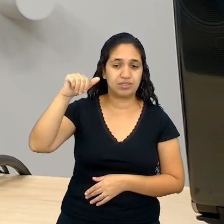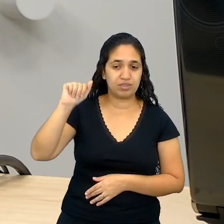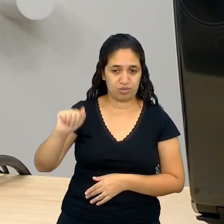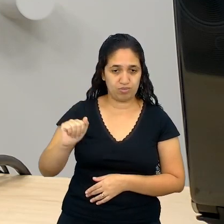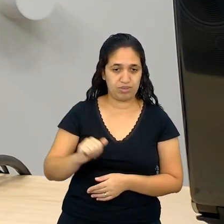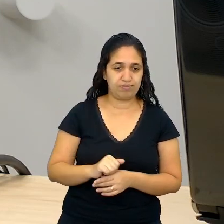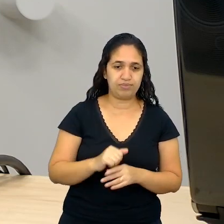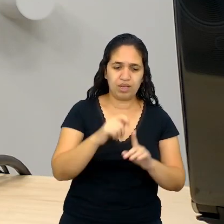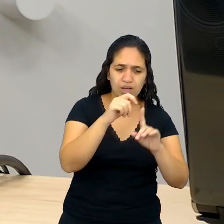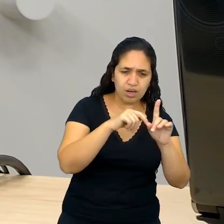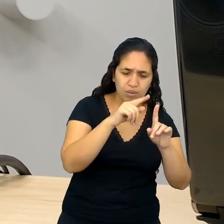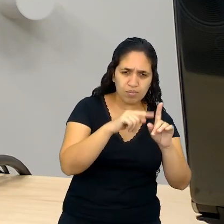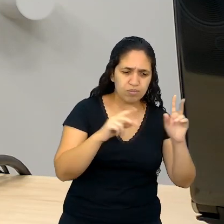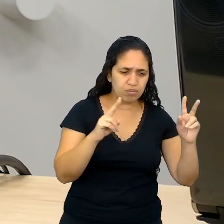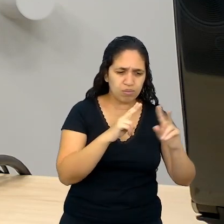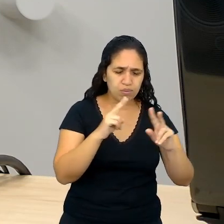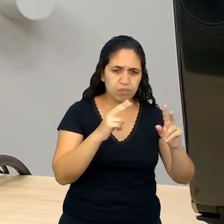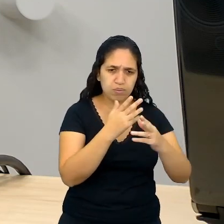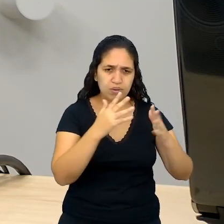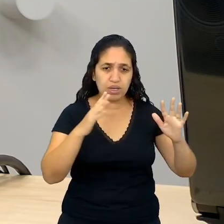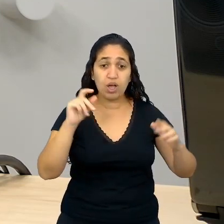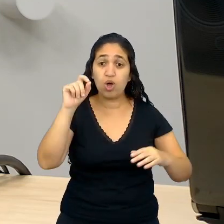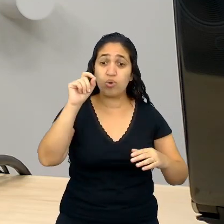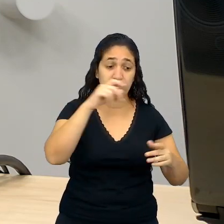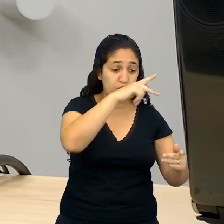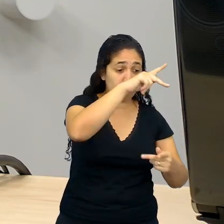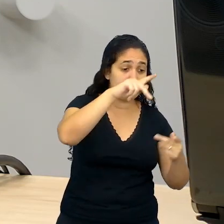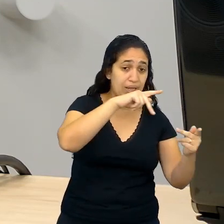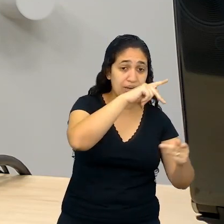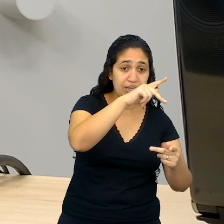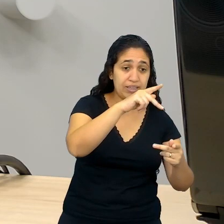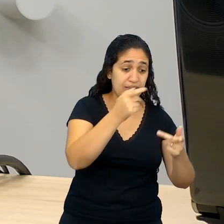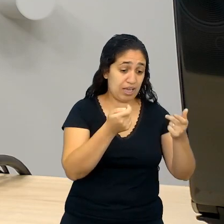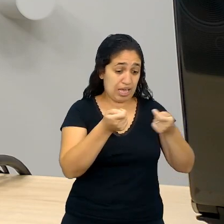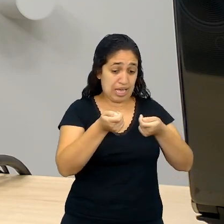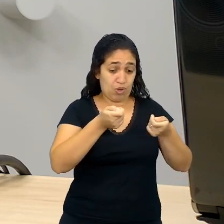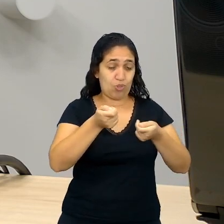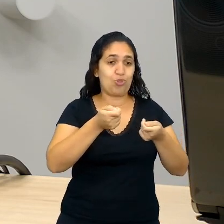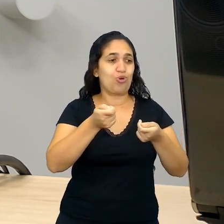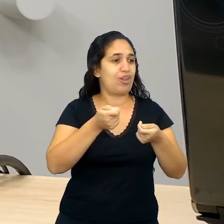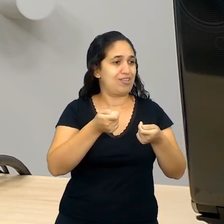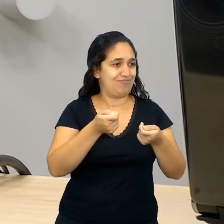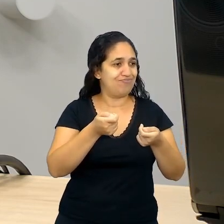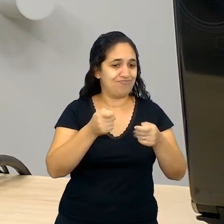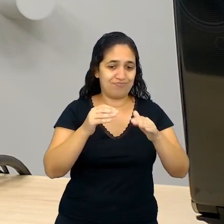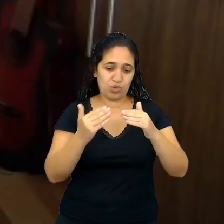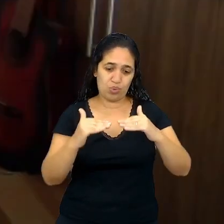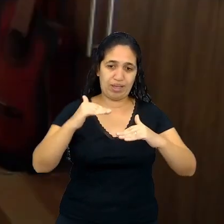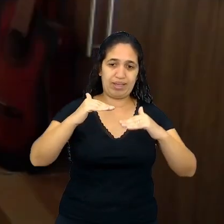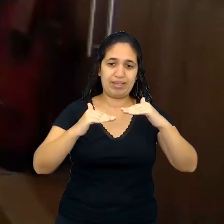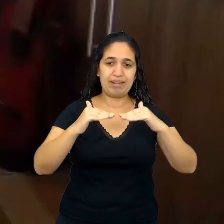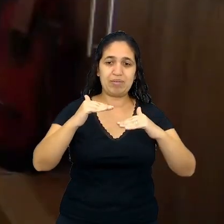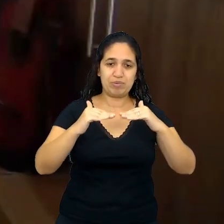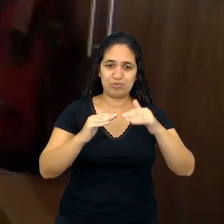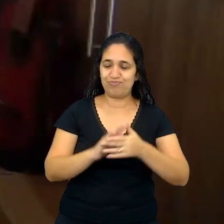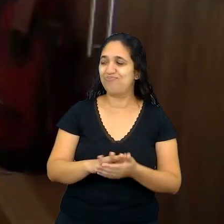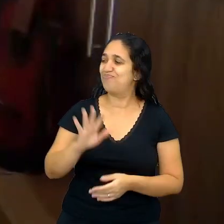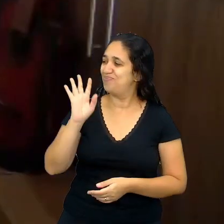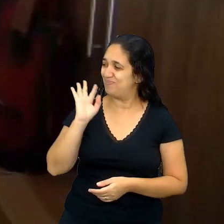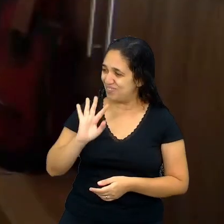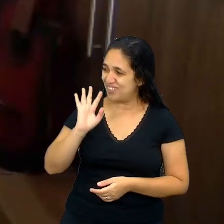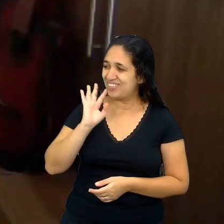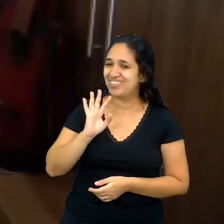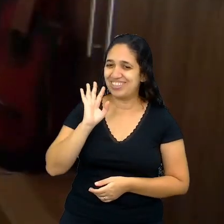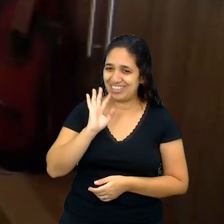climáticas são reação do planeta tentando reequilibrar novamente. É isso. Muito legal, de novo estamos